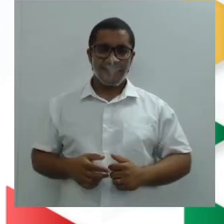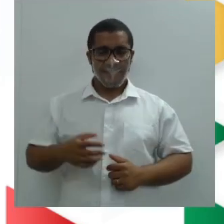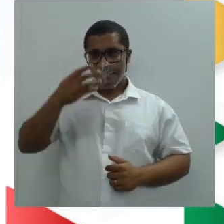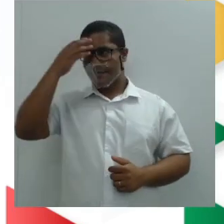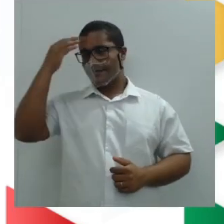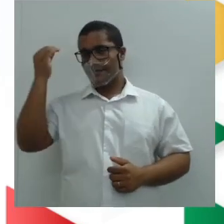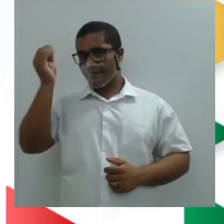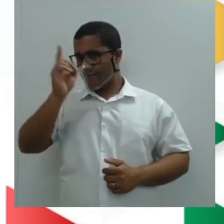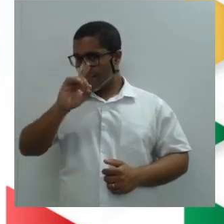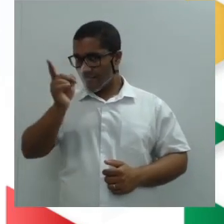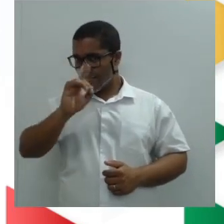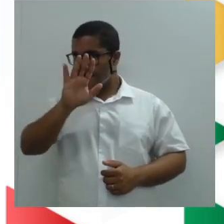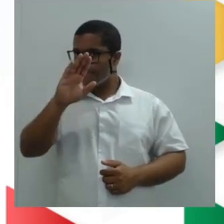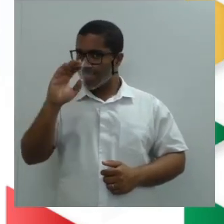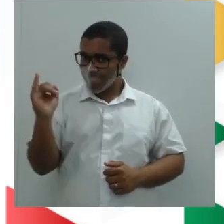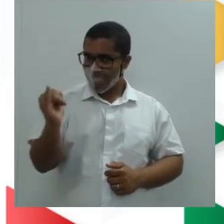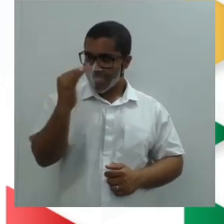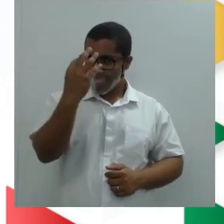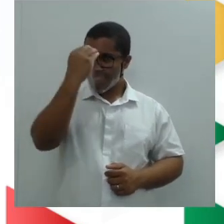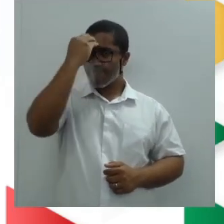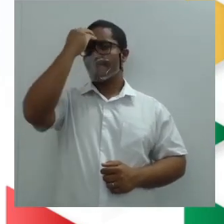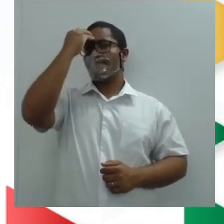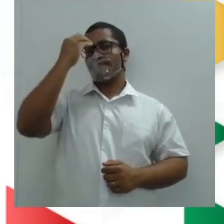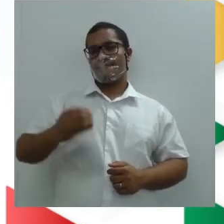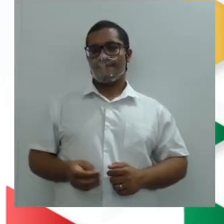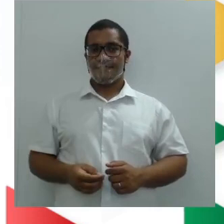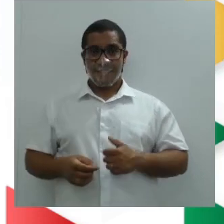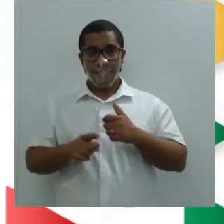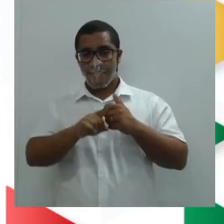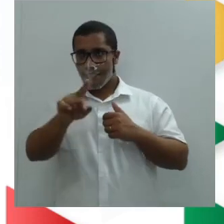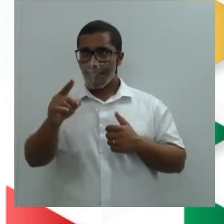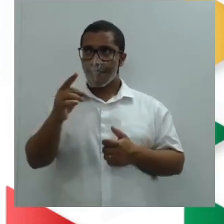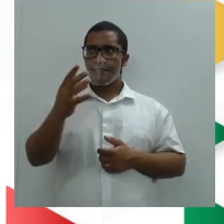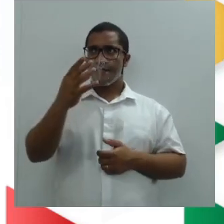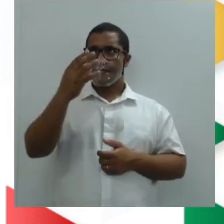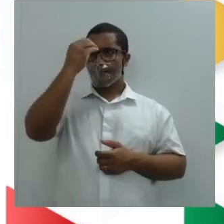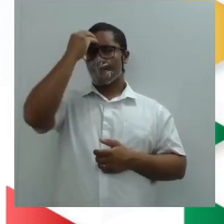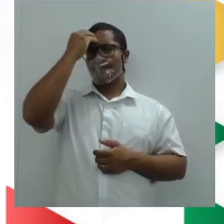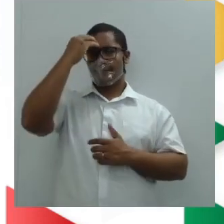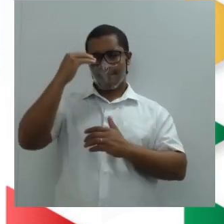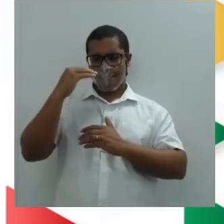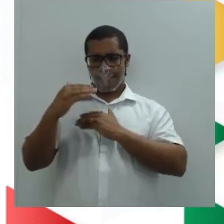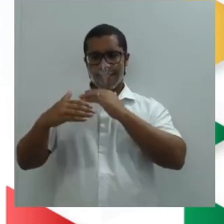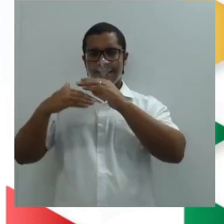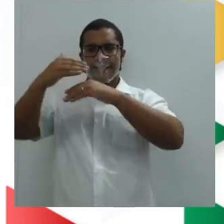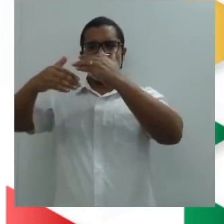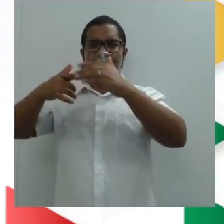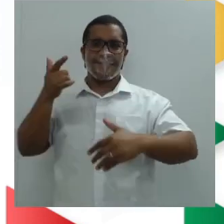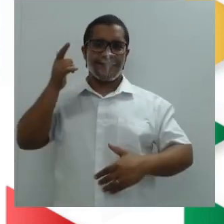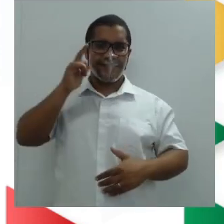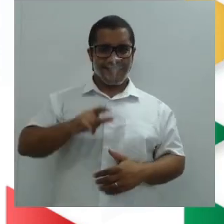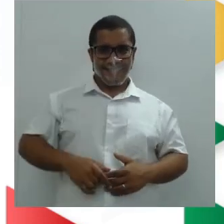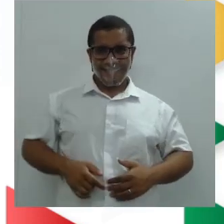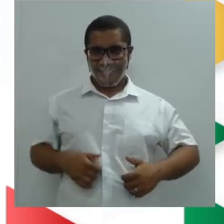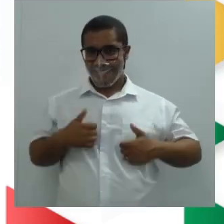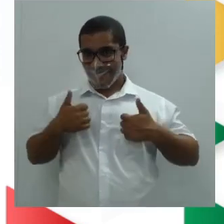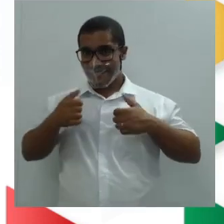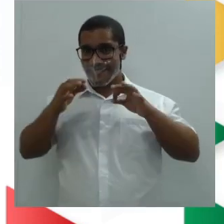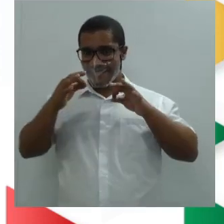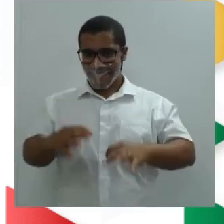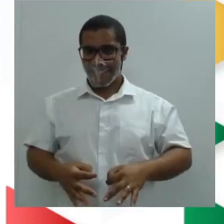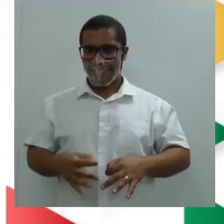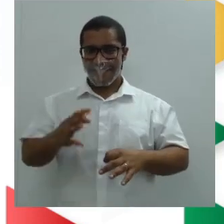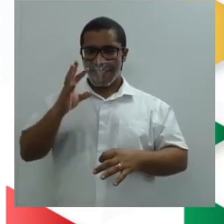pontos importantes para vocês pegar daí e crescer na vida, no seu desenvolvimento dentro